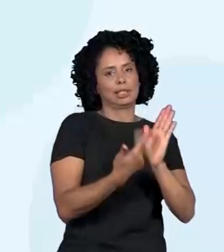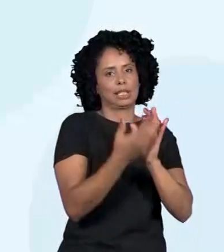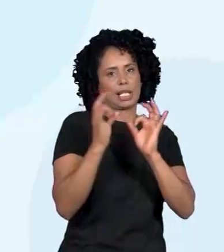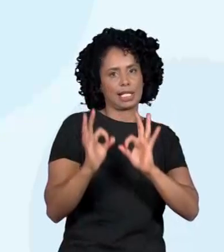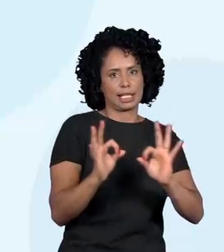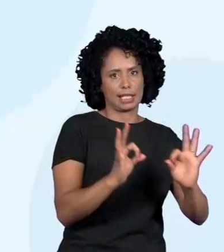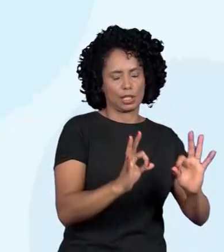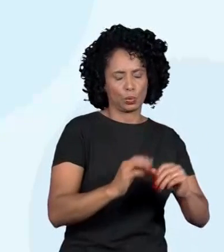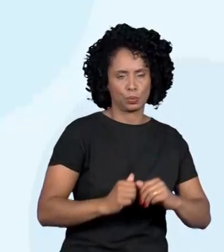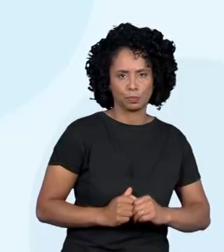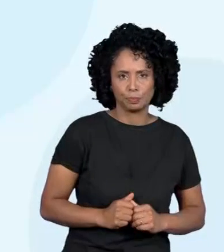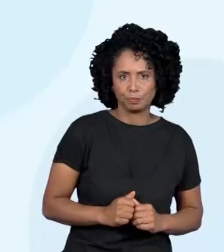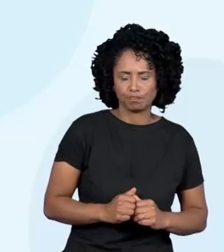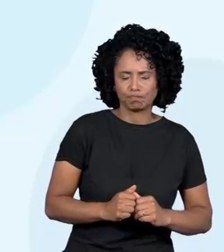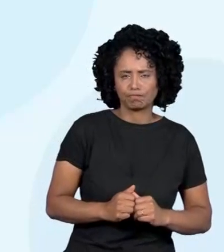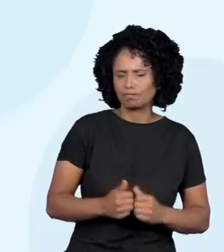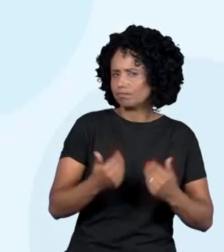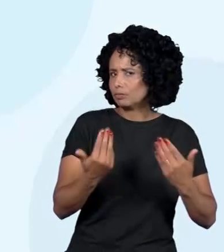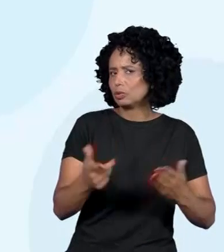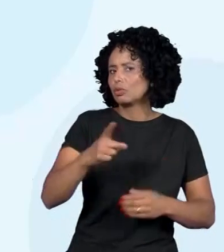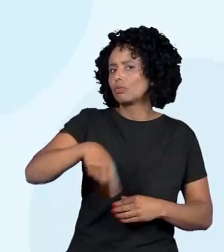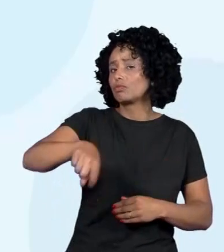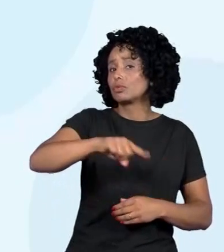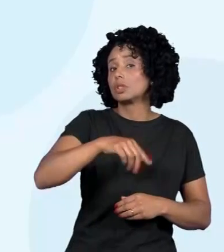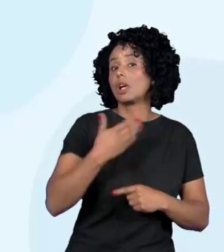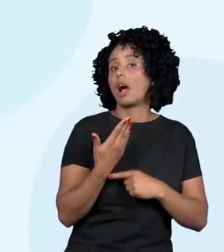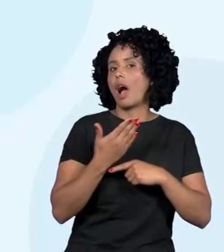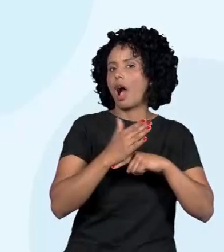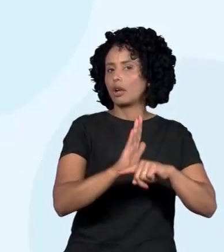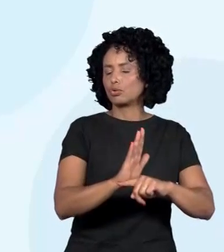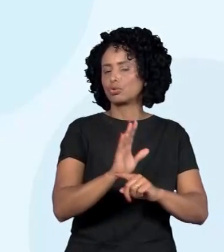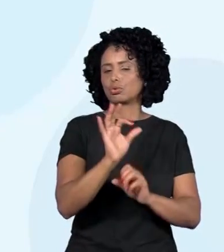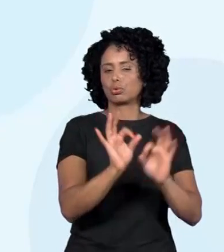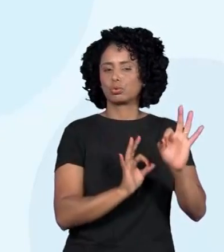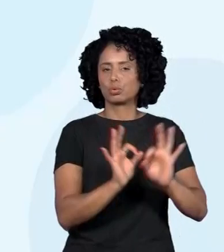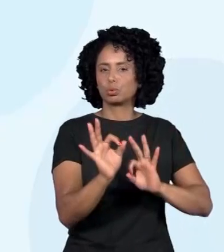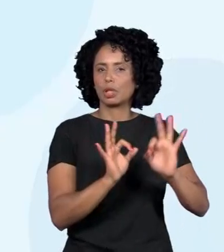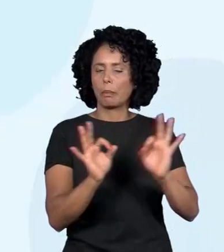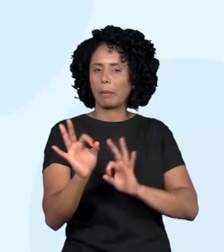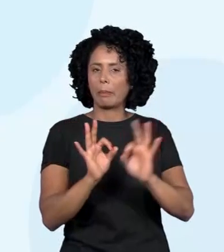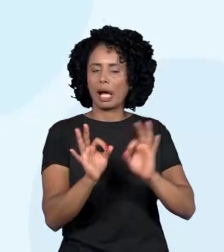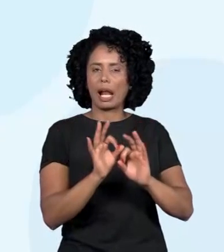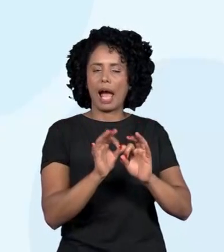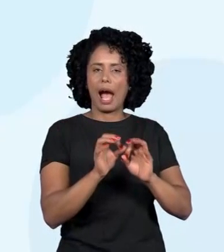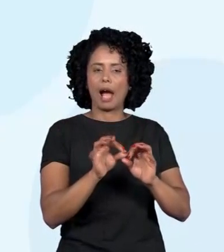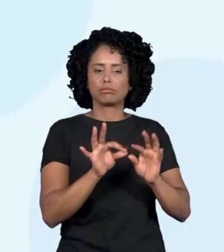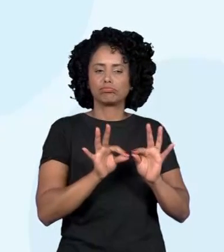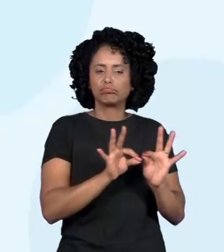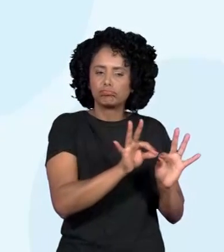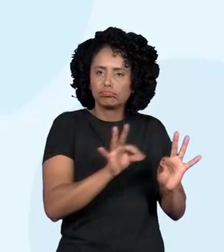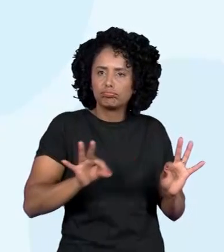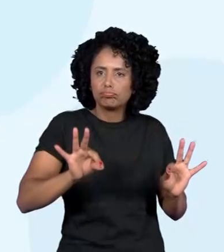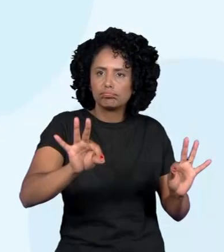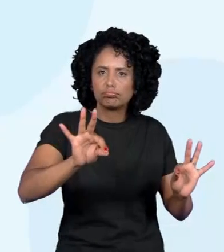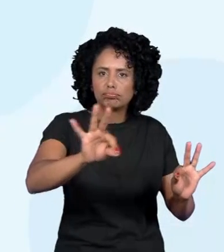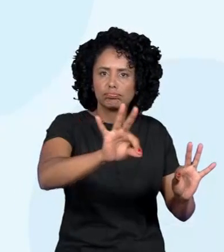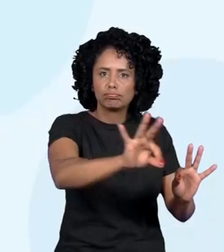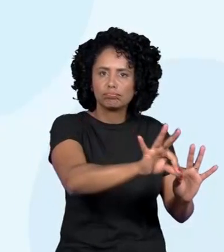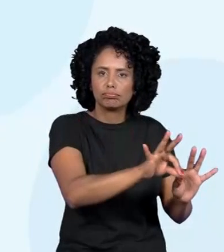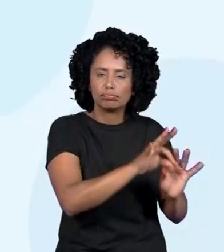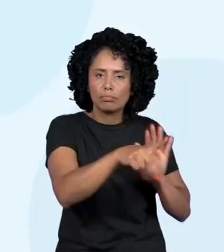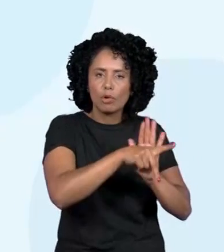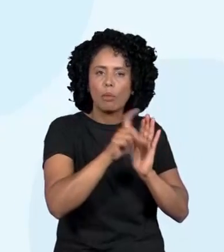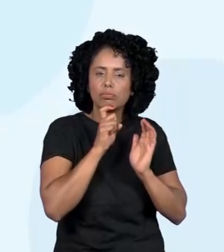Vocês vão ajudar aí a continuar esse desenho. Então, é comum usar malhas quadriculadas